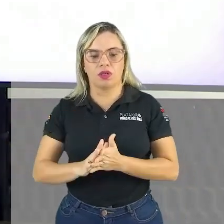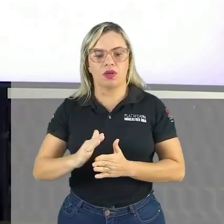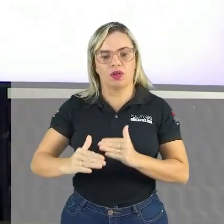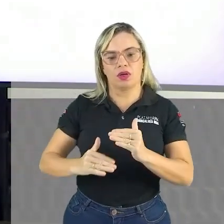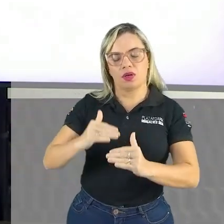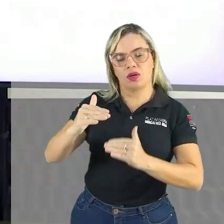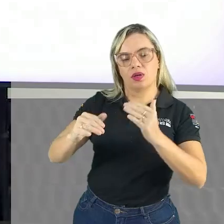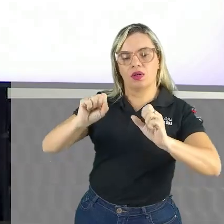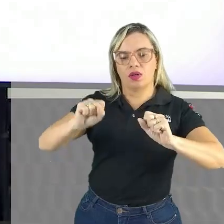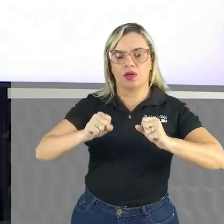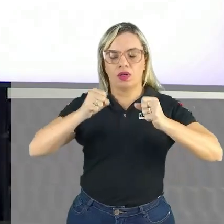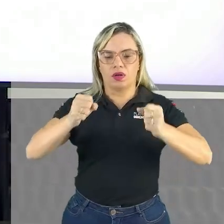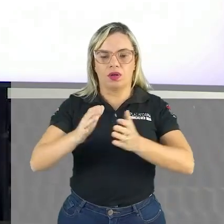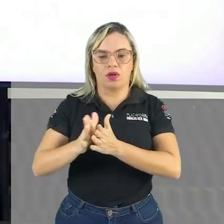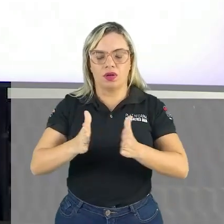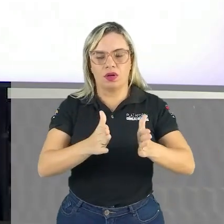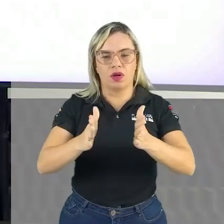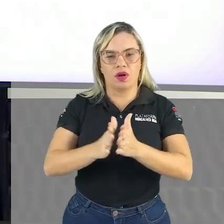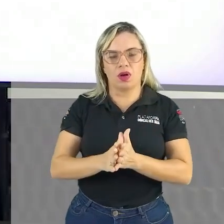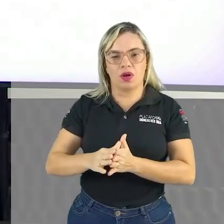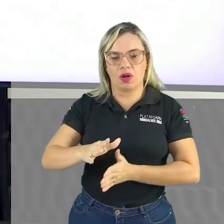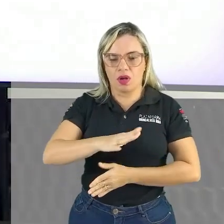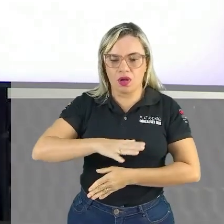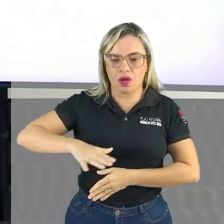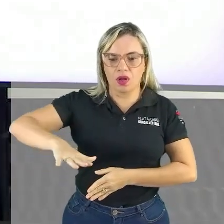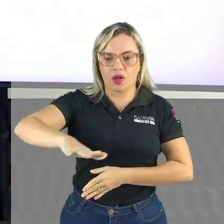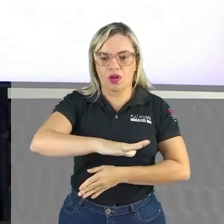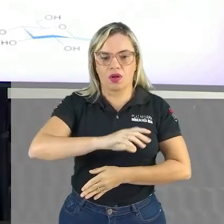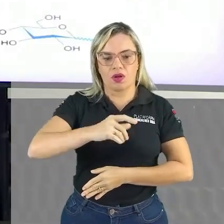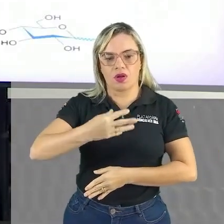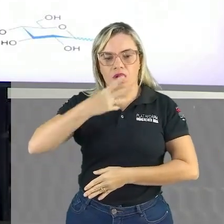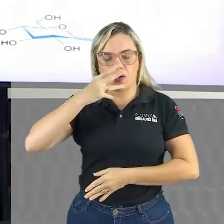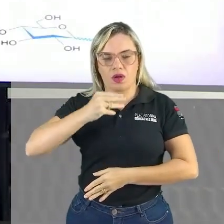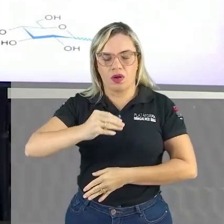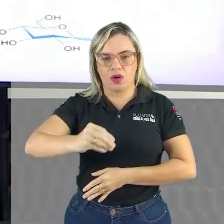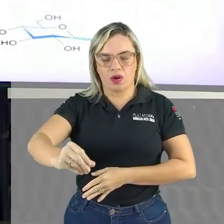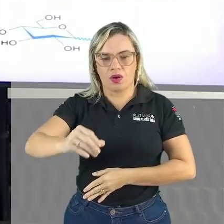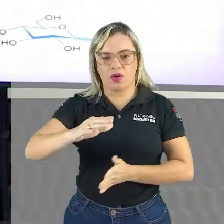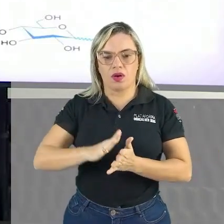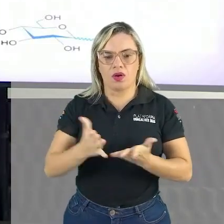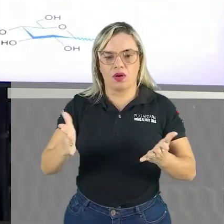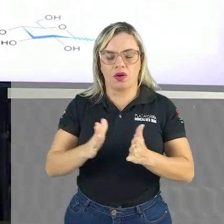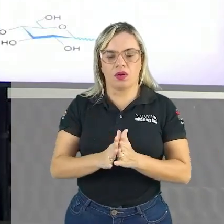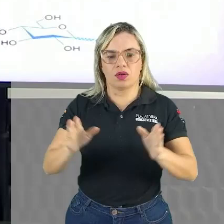pode ser conduzido em meio ácido, conforme mostra o esquema.